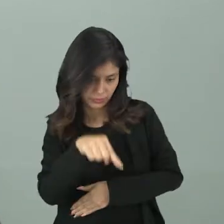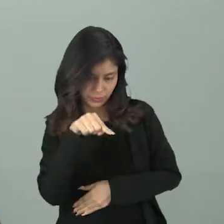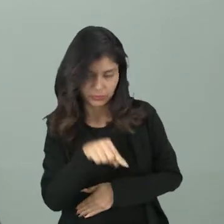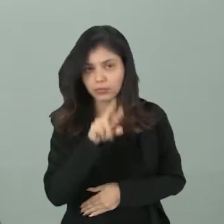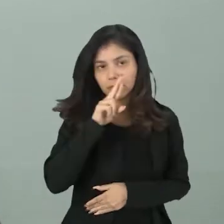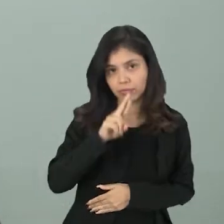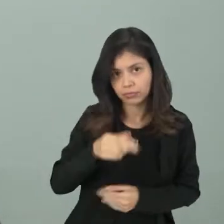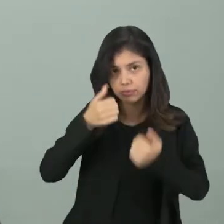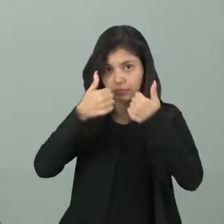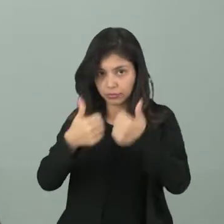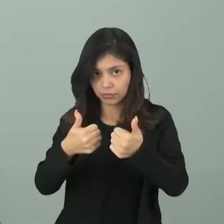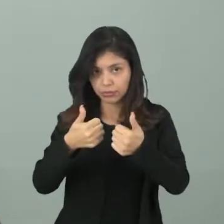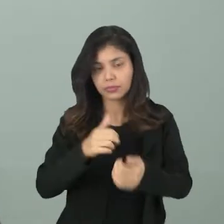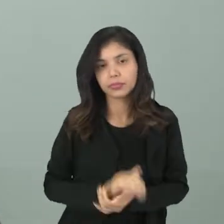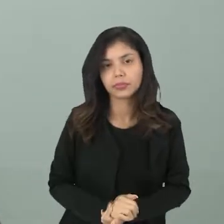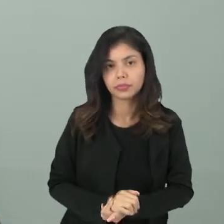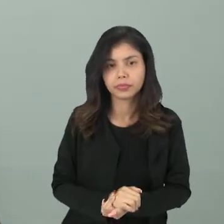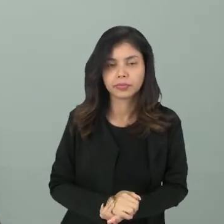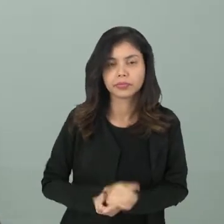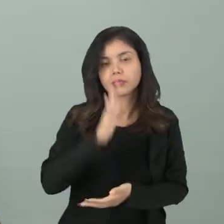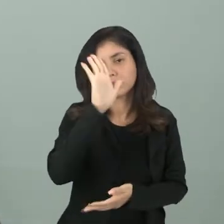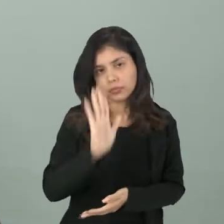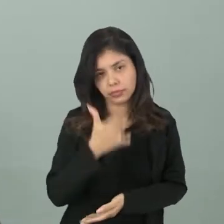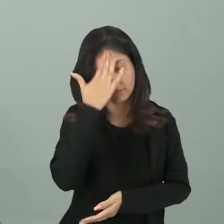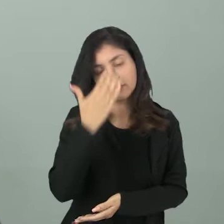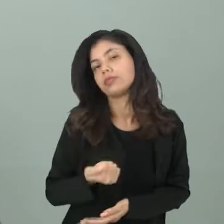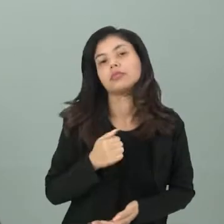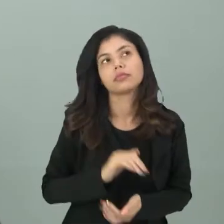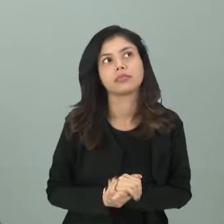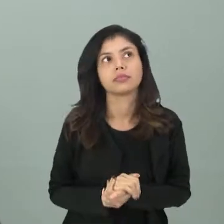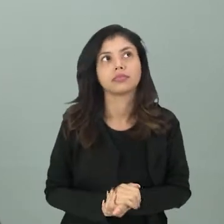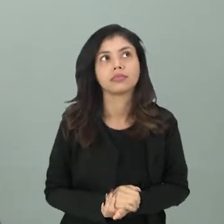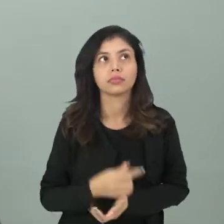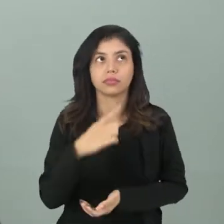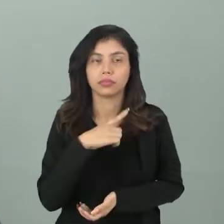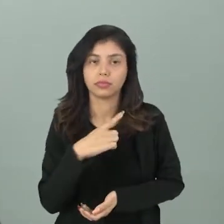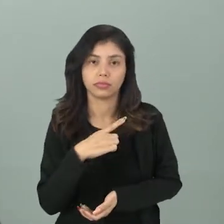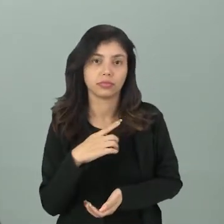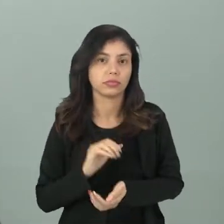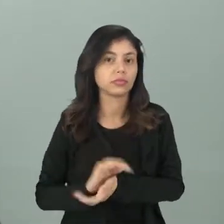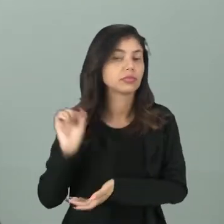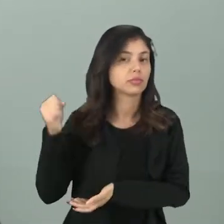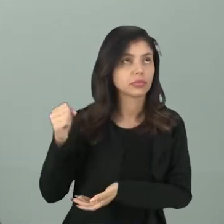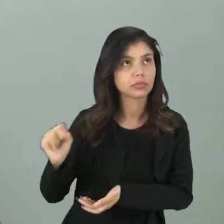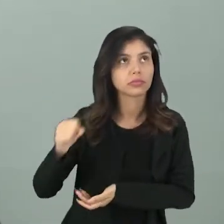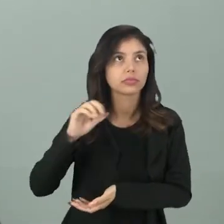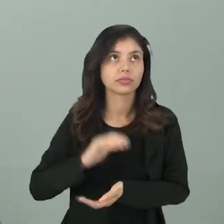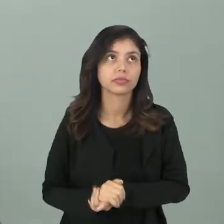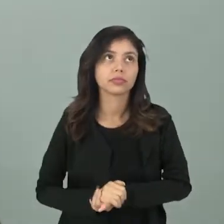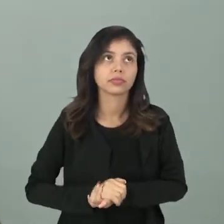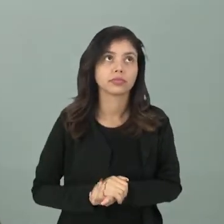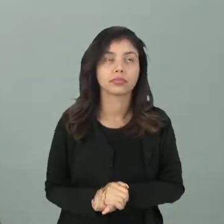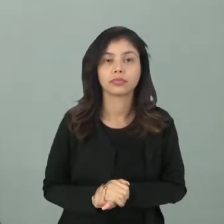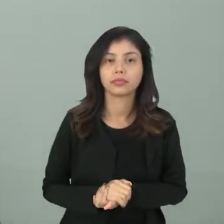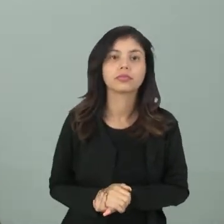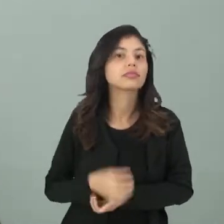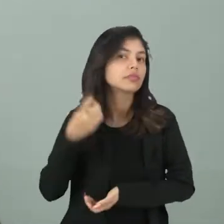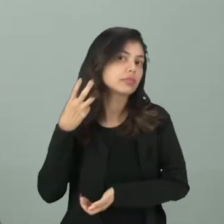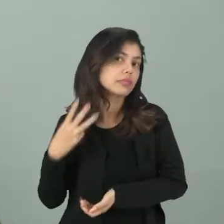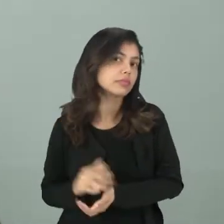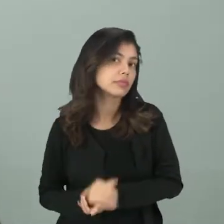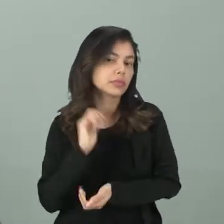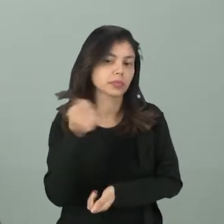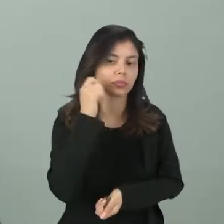desses resultados, certo? Então, nós já sabemos que o Cebolinha recebeu 8 votos, a